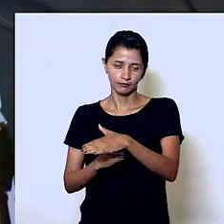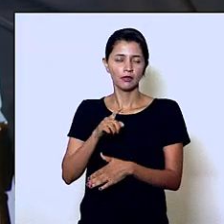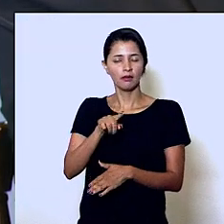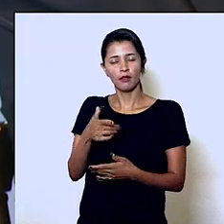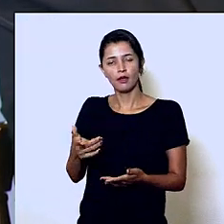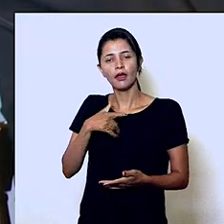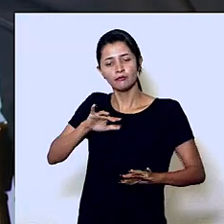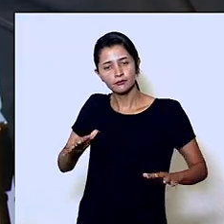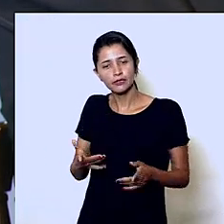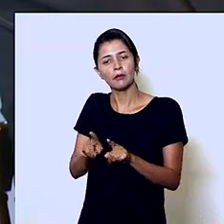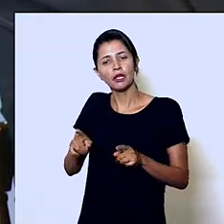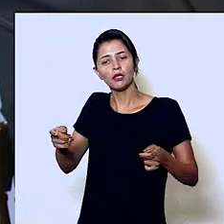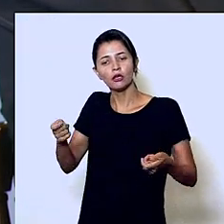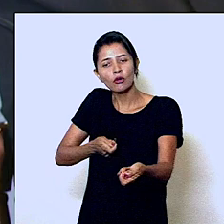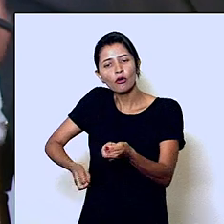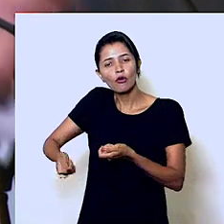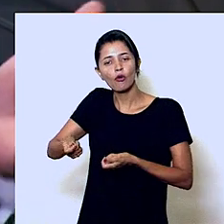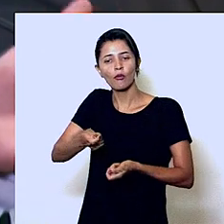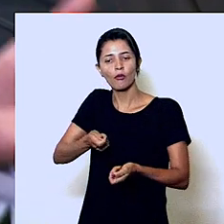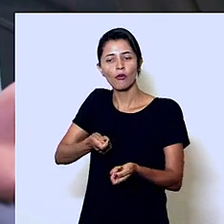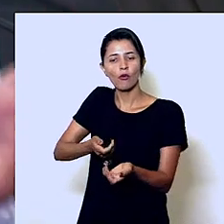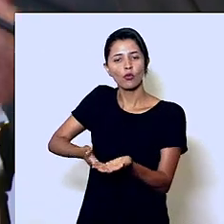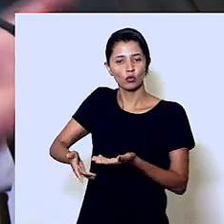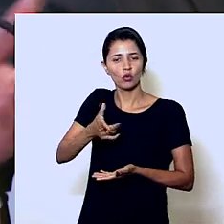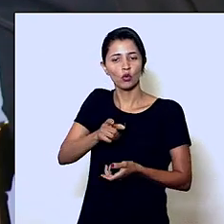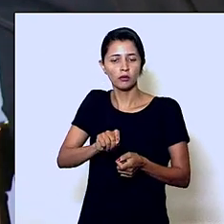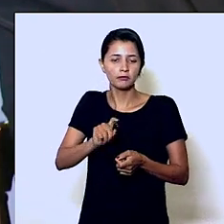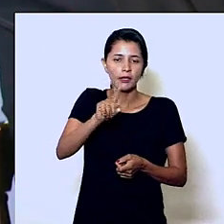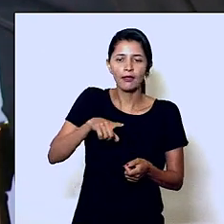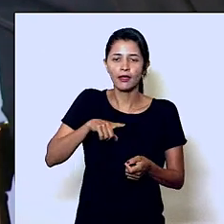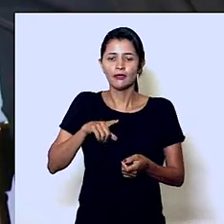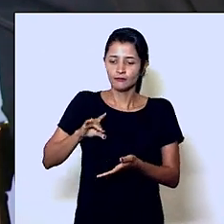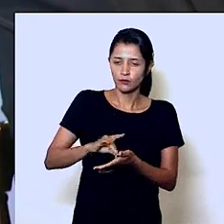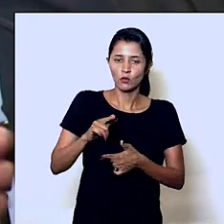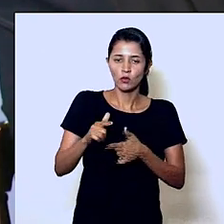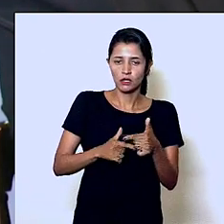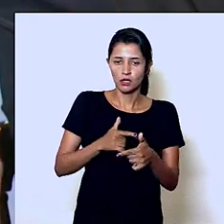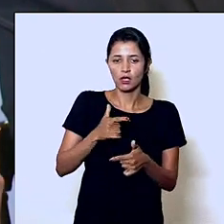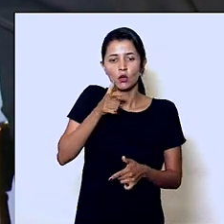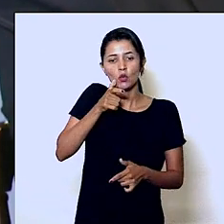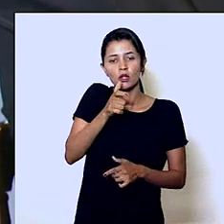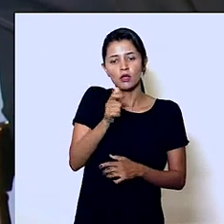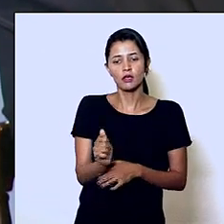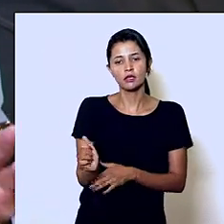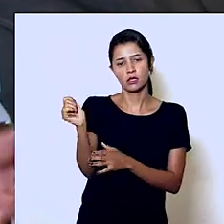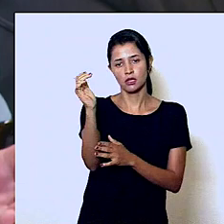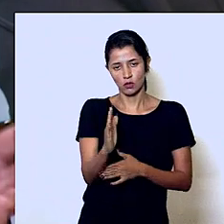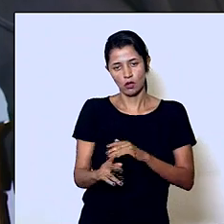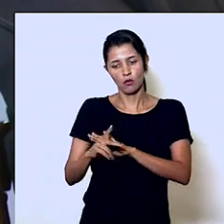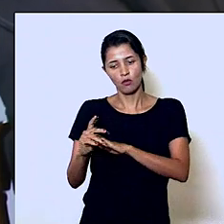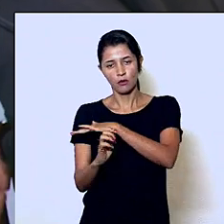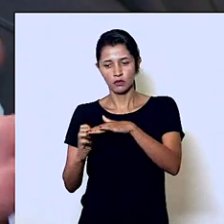comercial que está a efetivo serviço do interesse nacional, dos empresários de todos